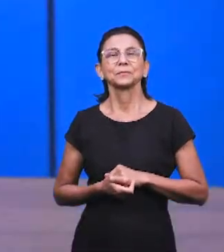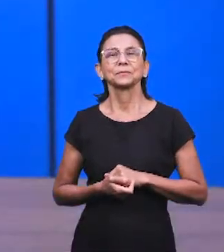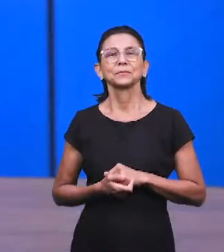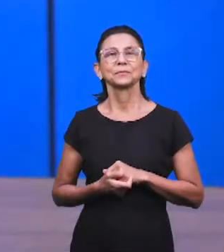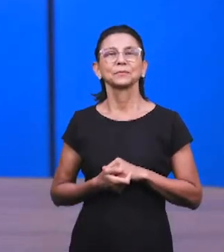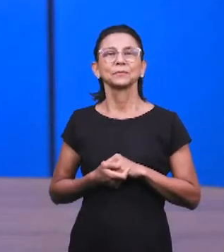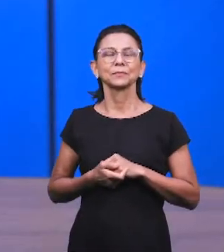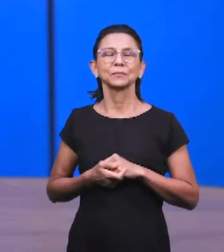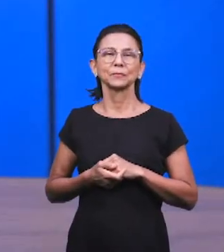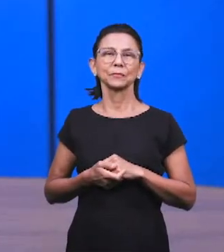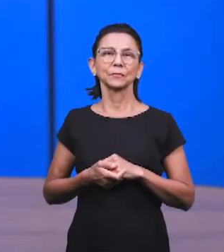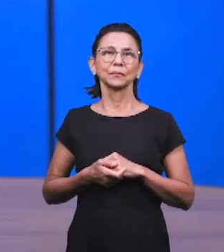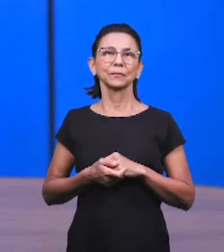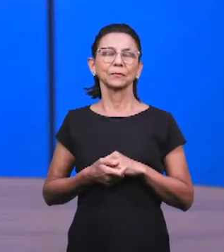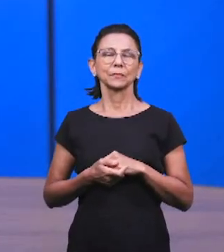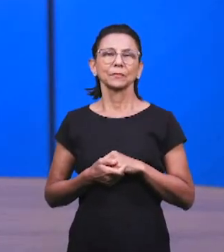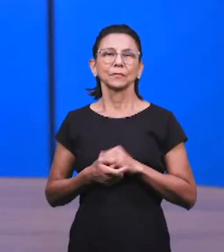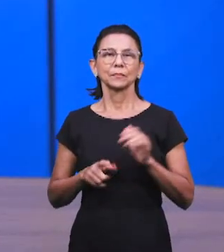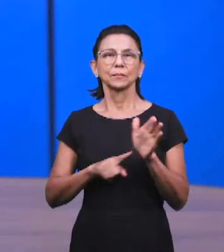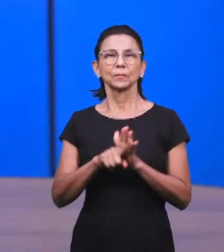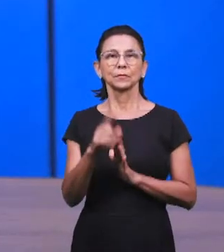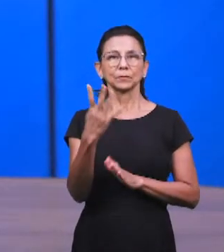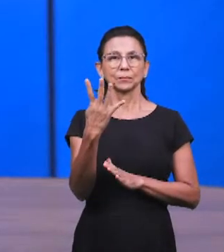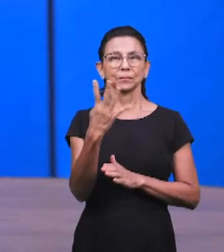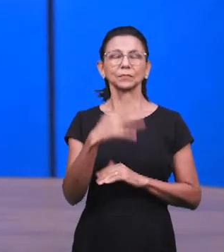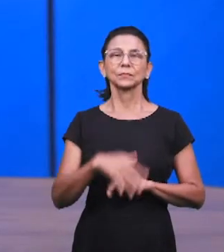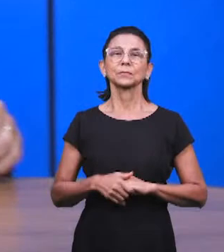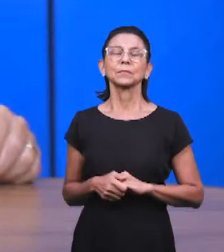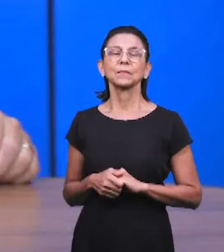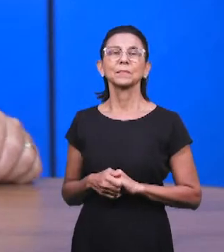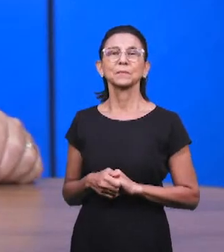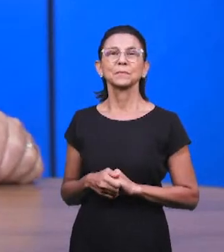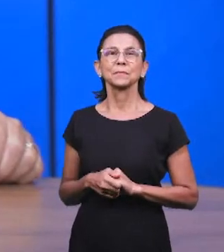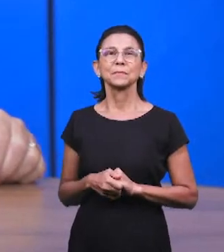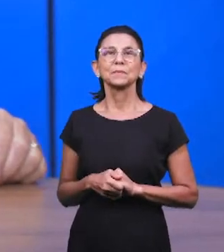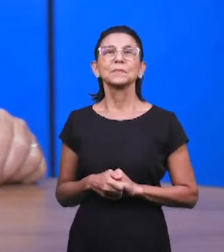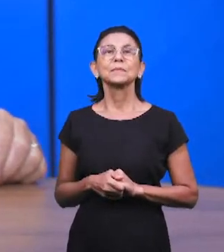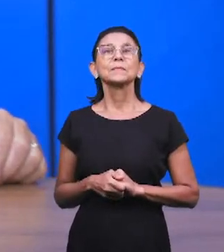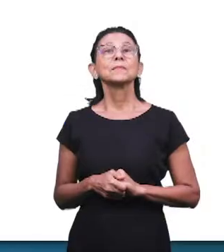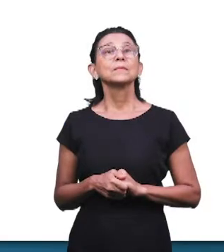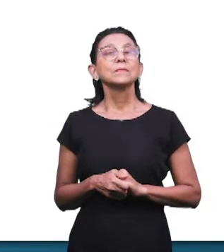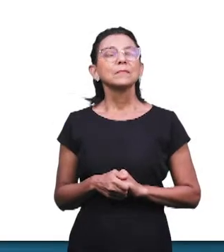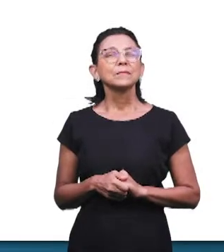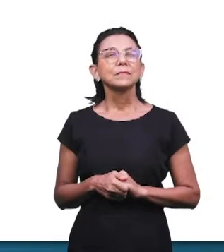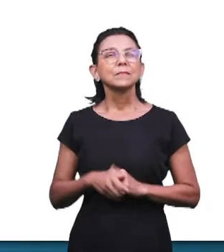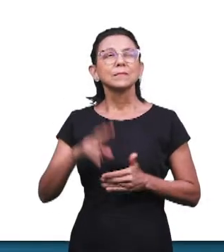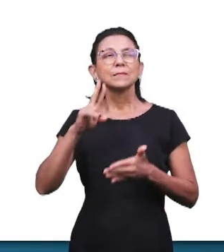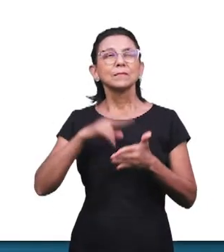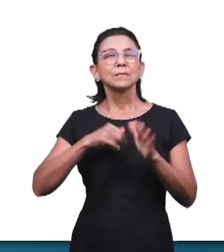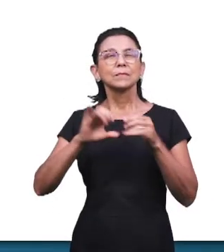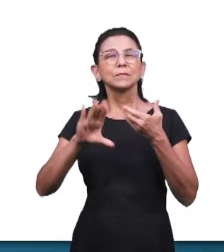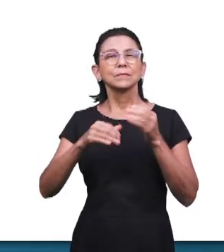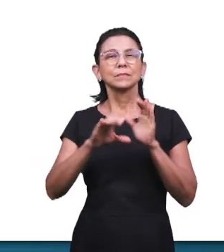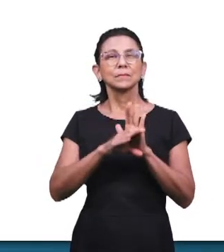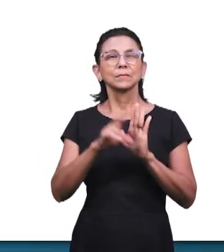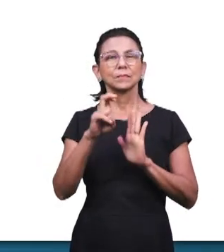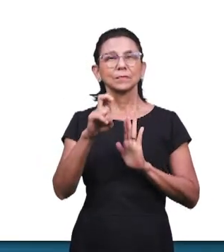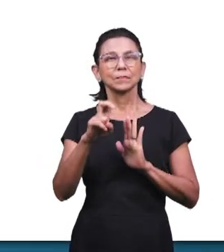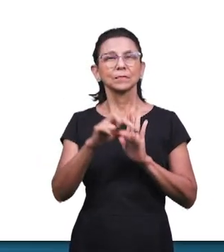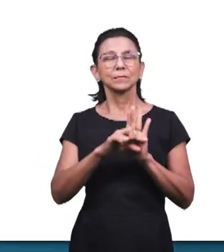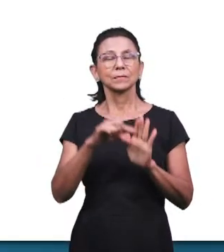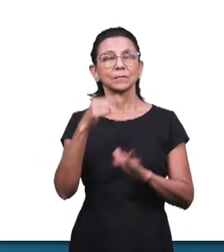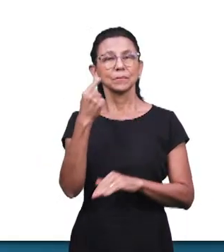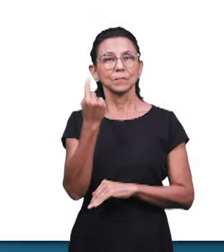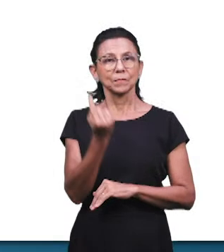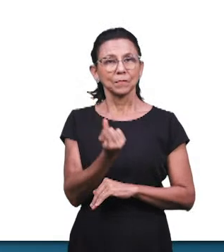Amém. Vamos então agora à nossa quarta pergunta. A quarta pergunta diz assim: lendo Cantares, capítulo 5,